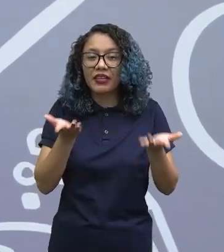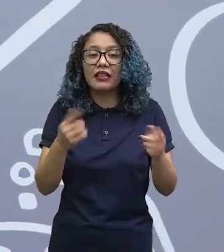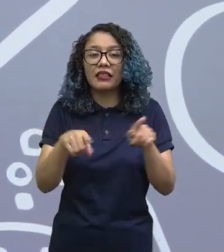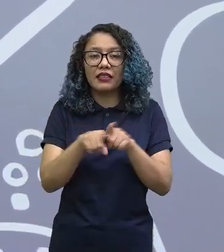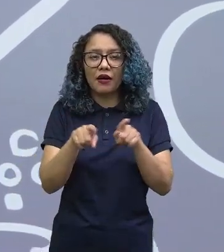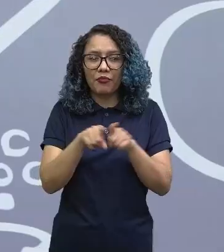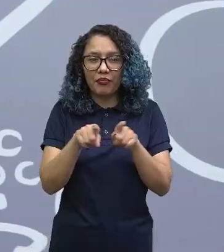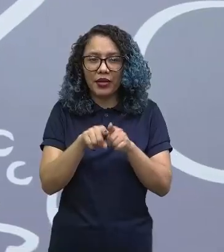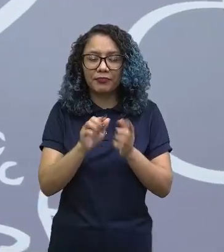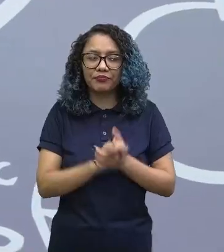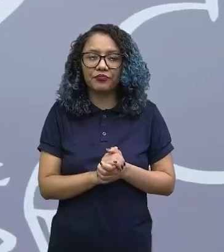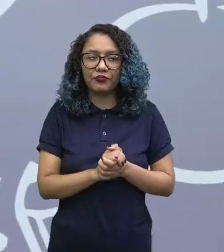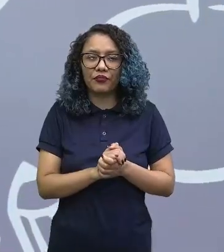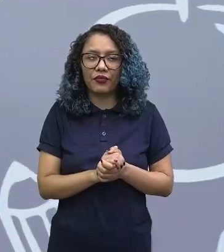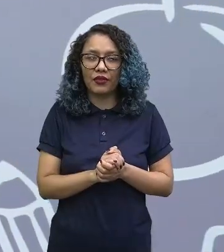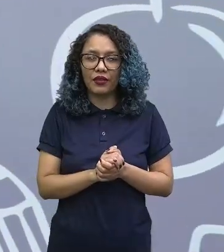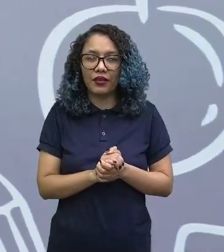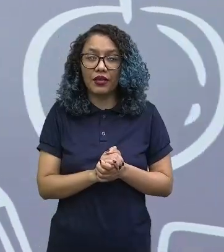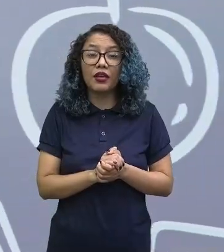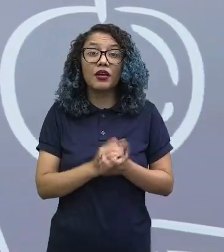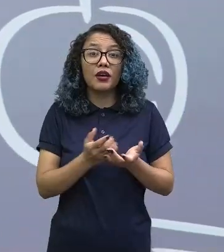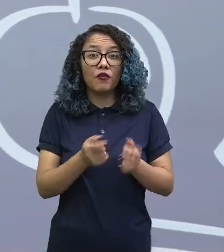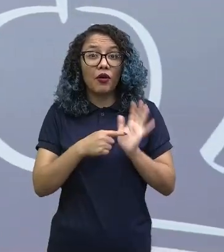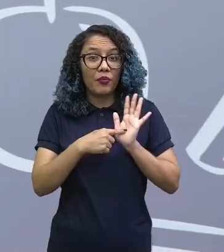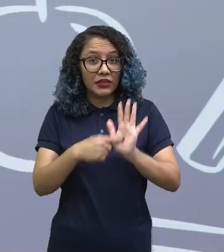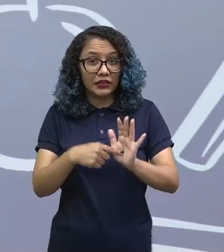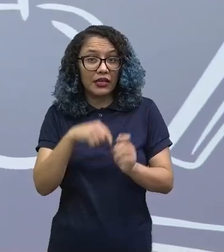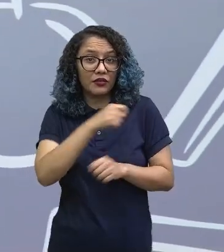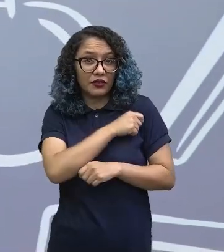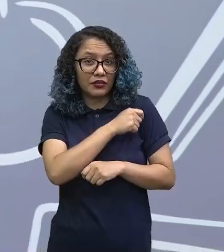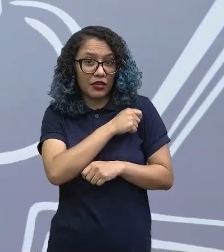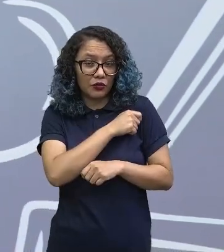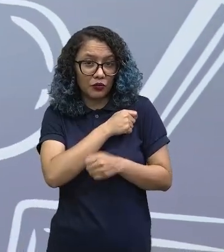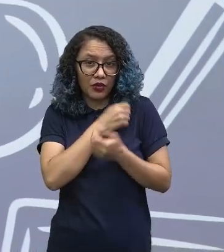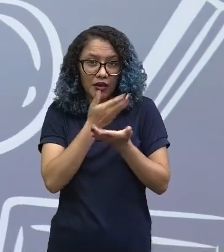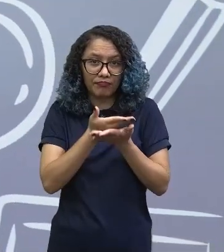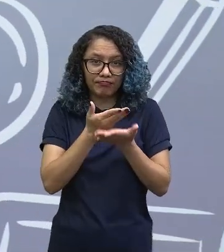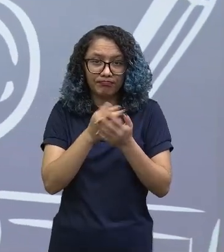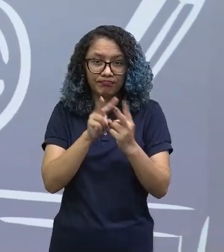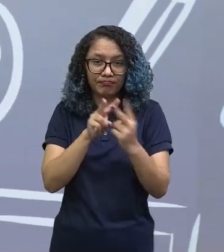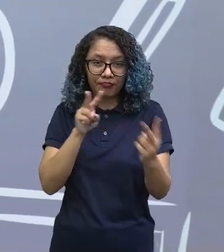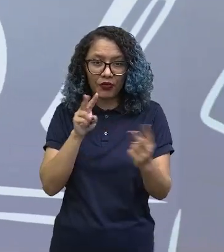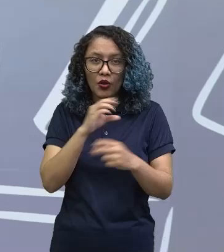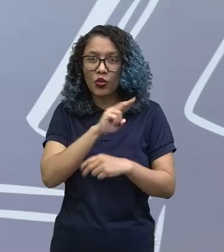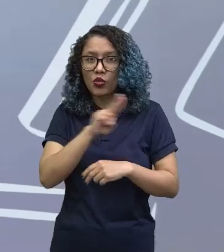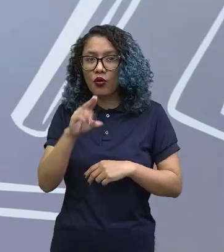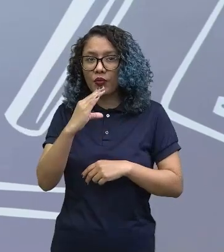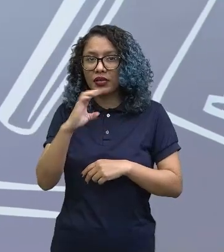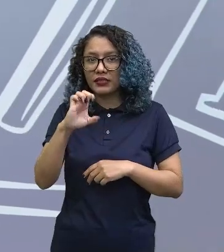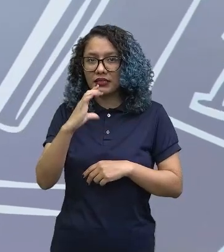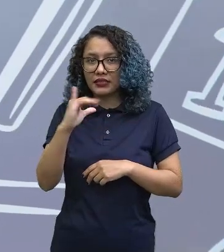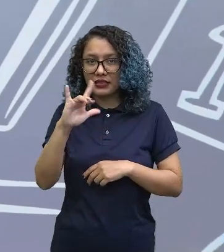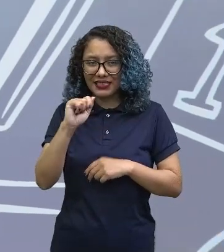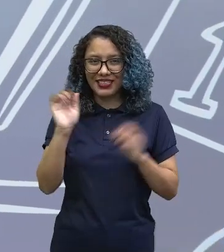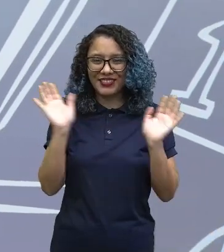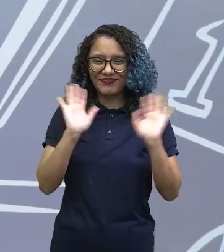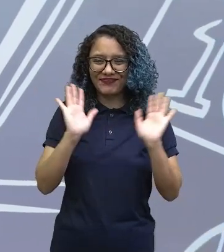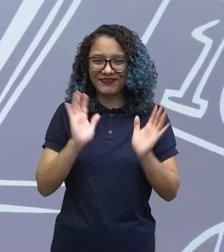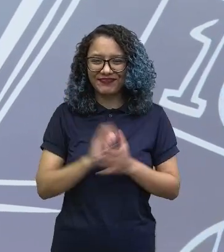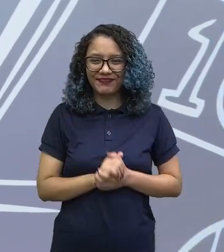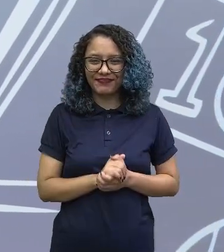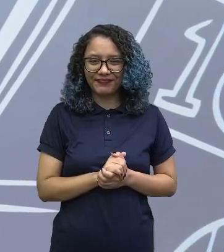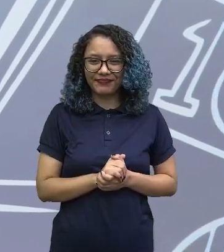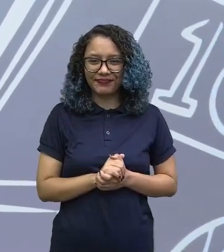também a nossa estudante virtual, chamada de Cecília. Olá, Cecília!